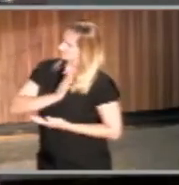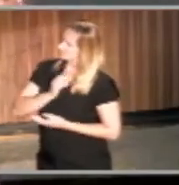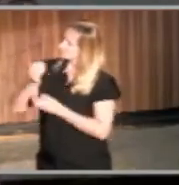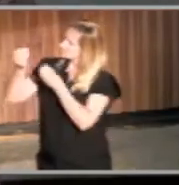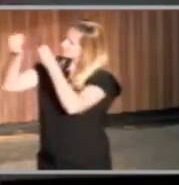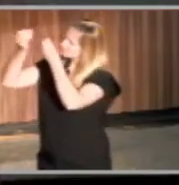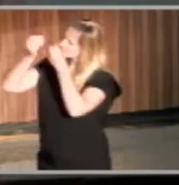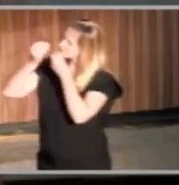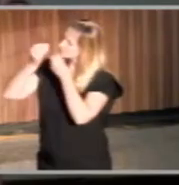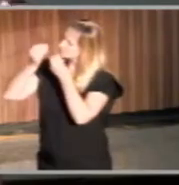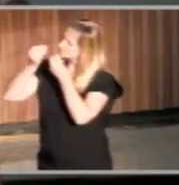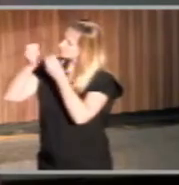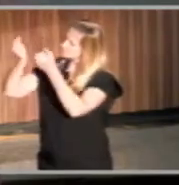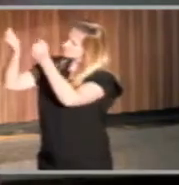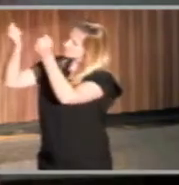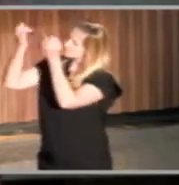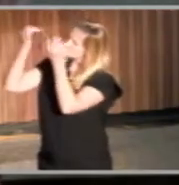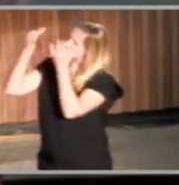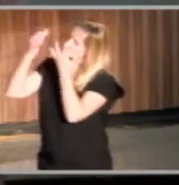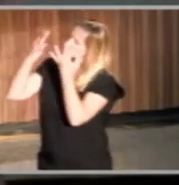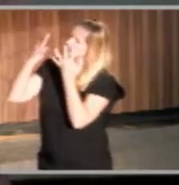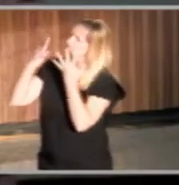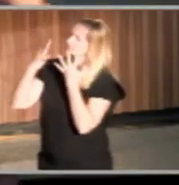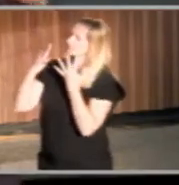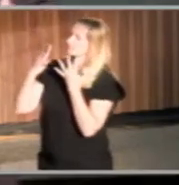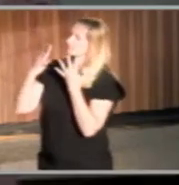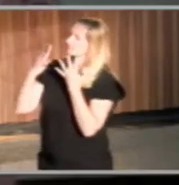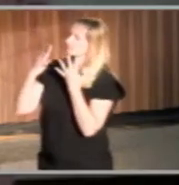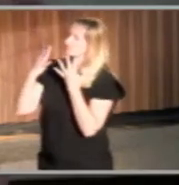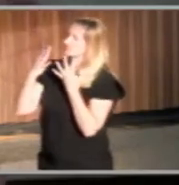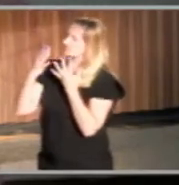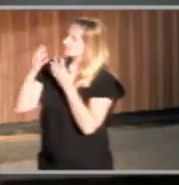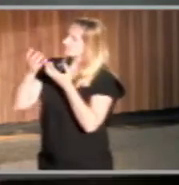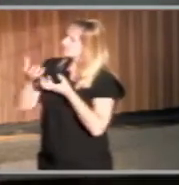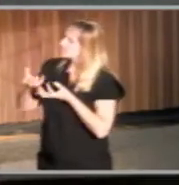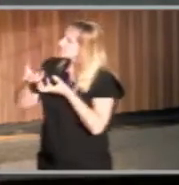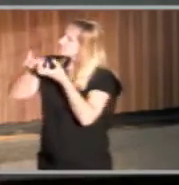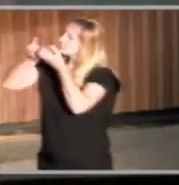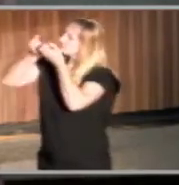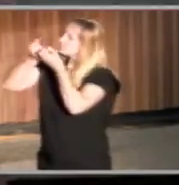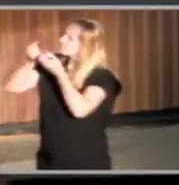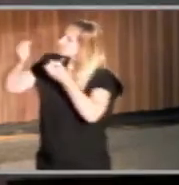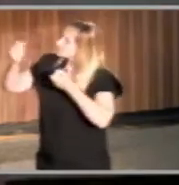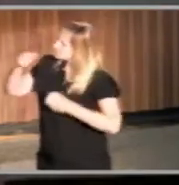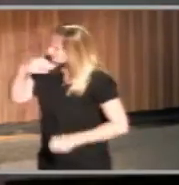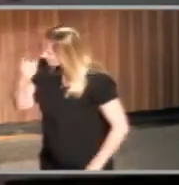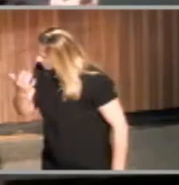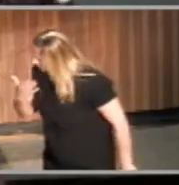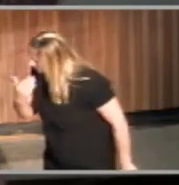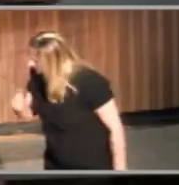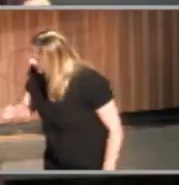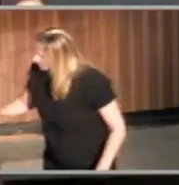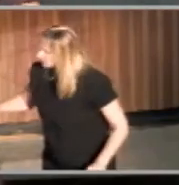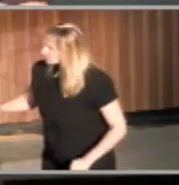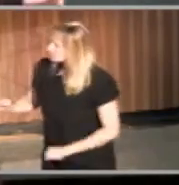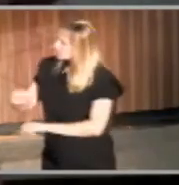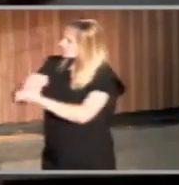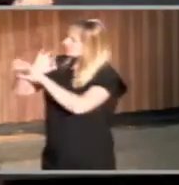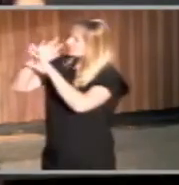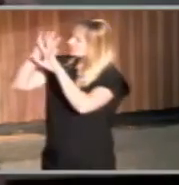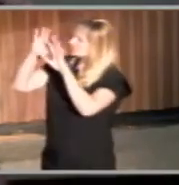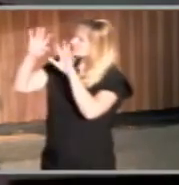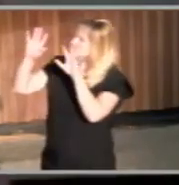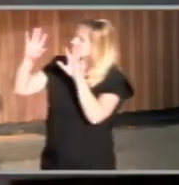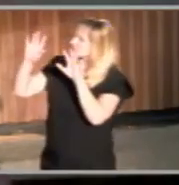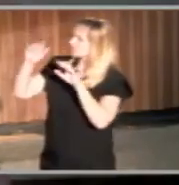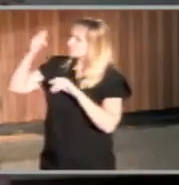e com bênçãos a cada momento da nossa vida. Recebe a honra, recebe a glória, e Deus continua a trabalhar na nossa